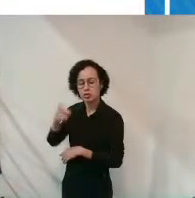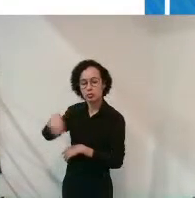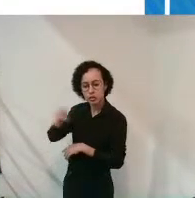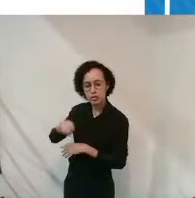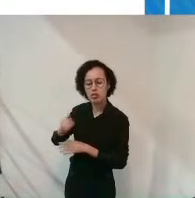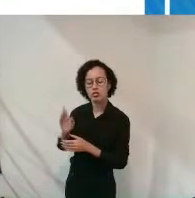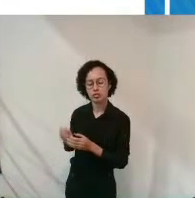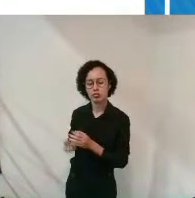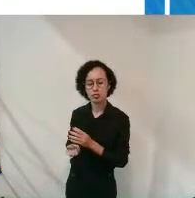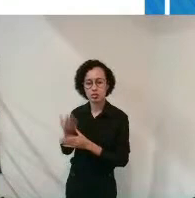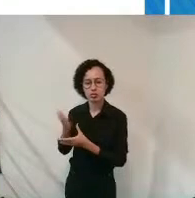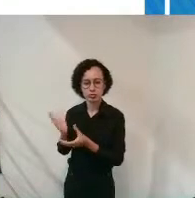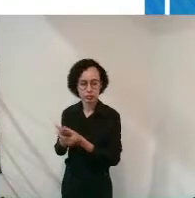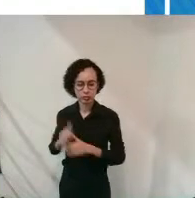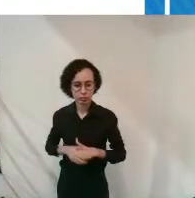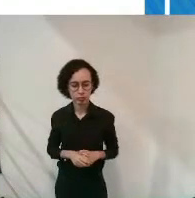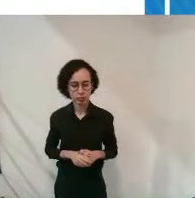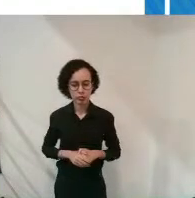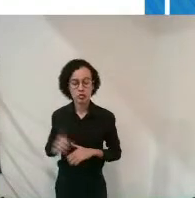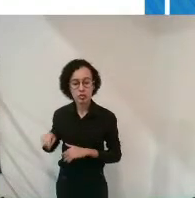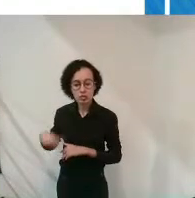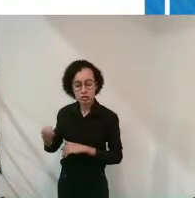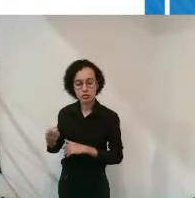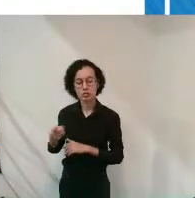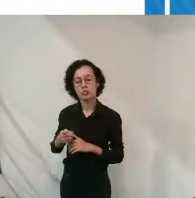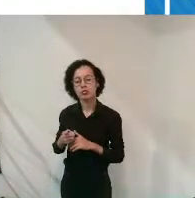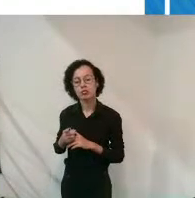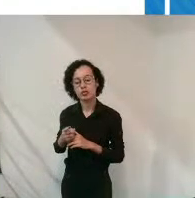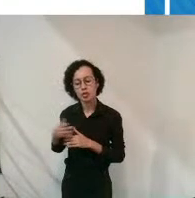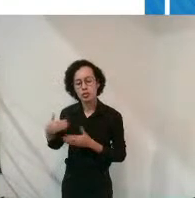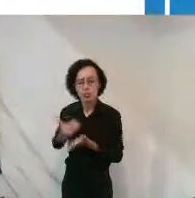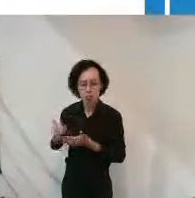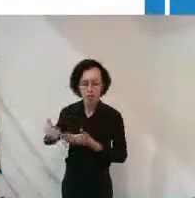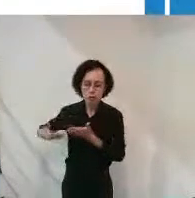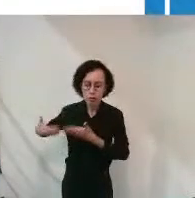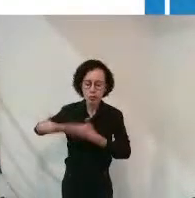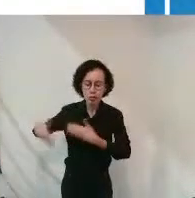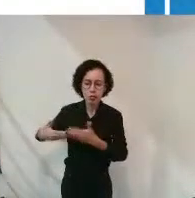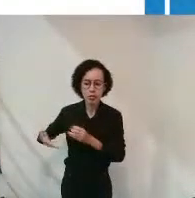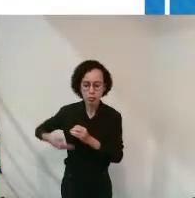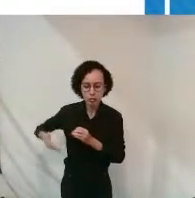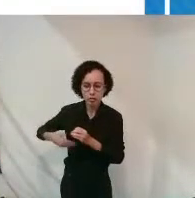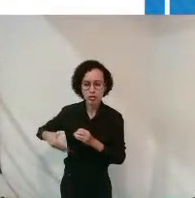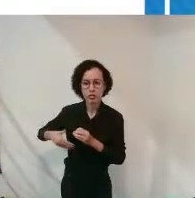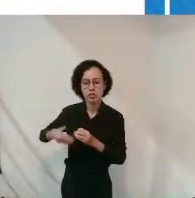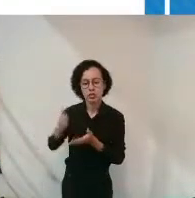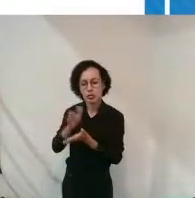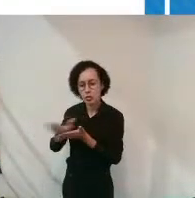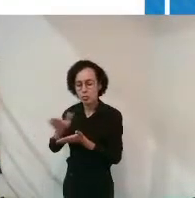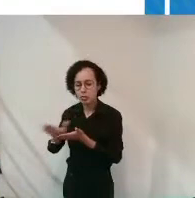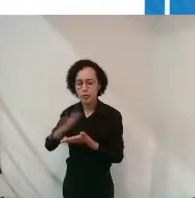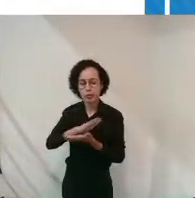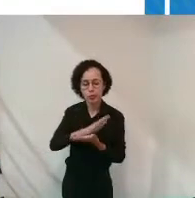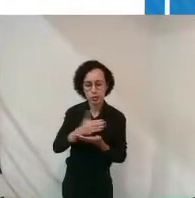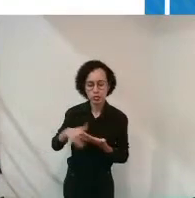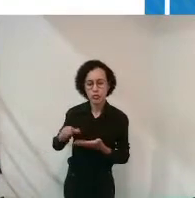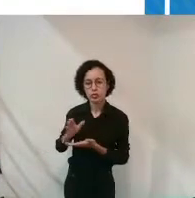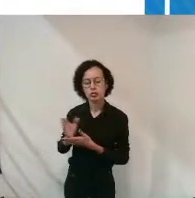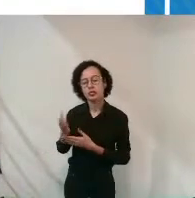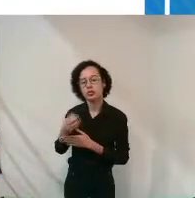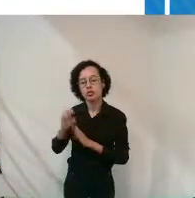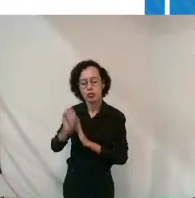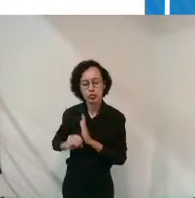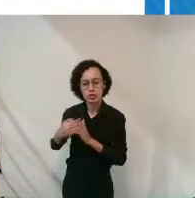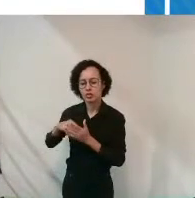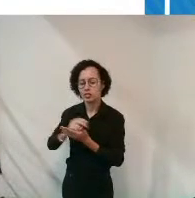esse procedimento. Após a instauração, é aquela tramitação básica, expedição de ofícios aos órgãos do sistema